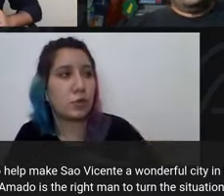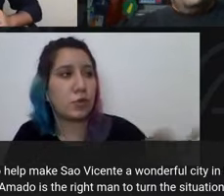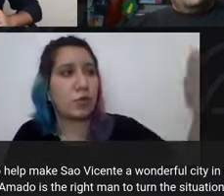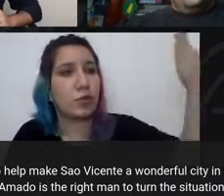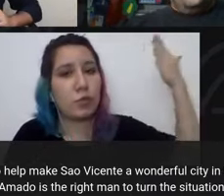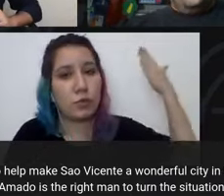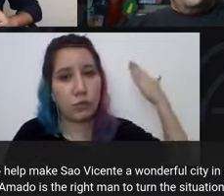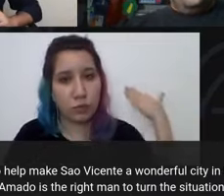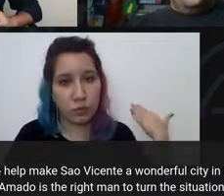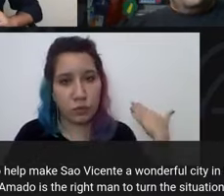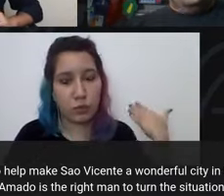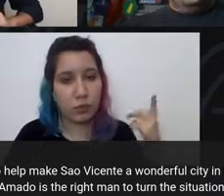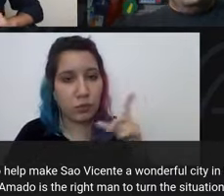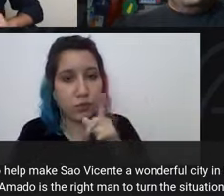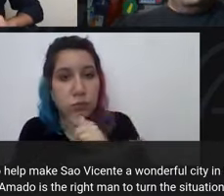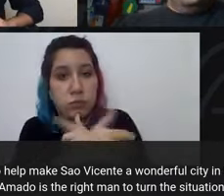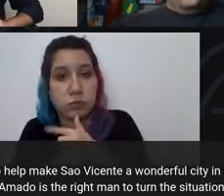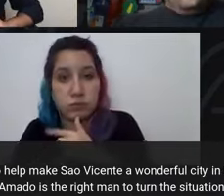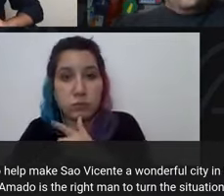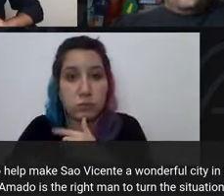assim,